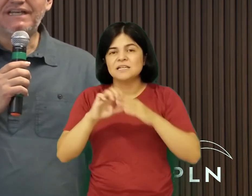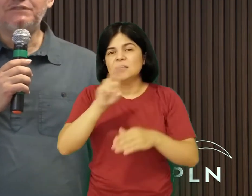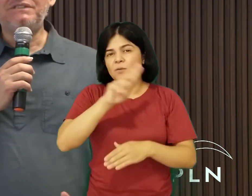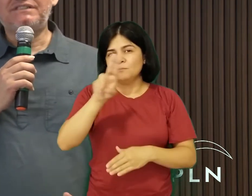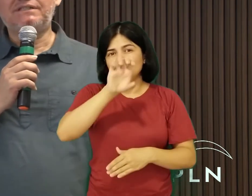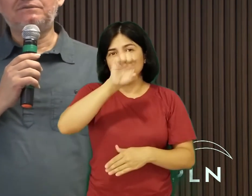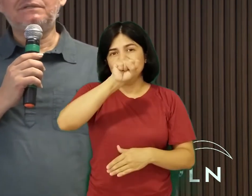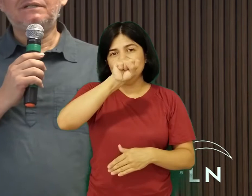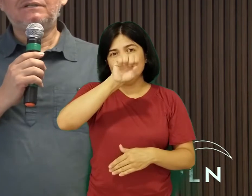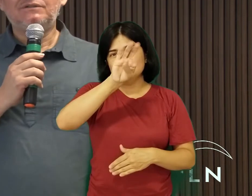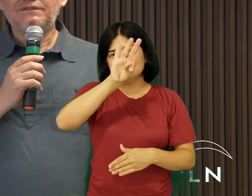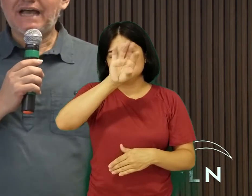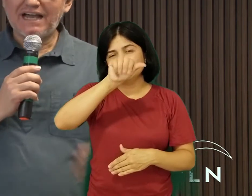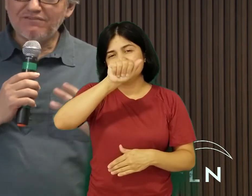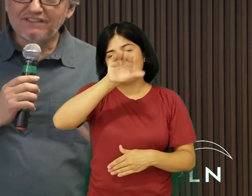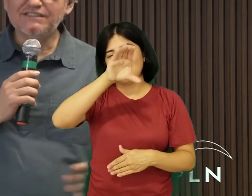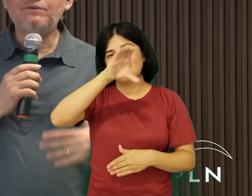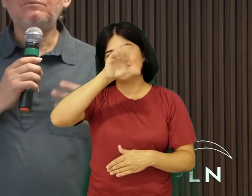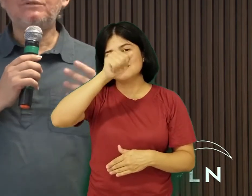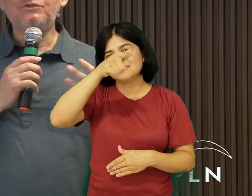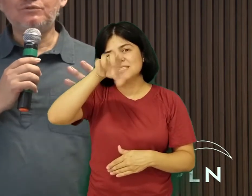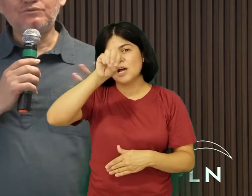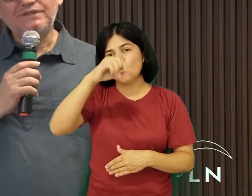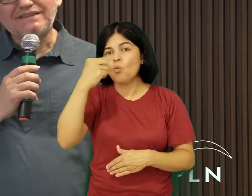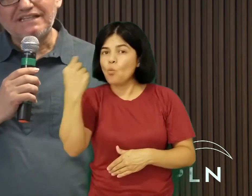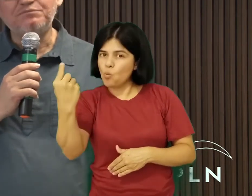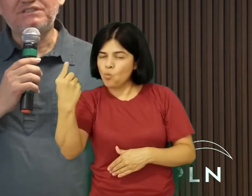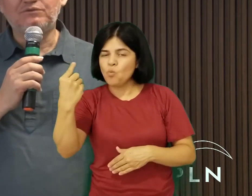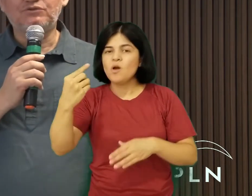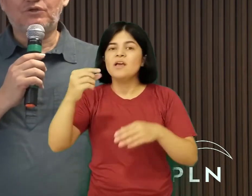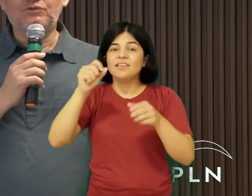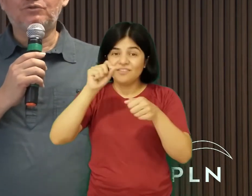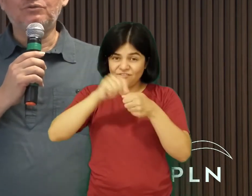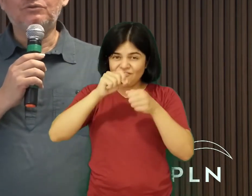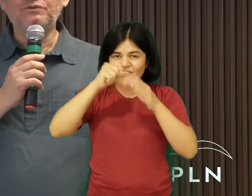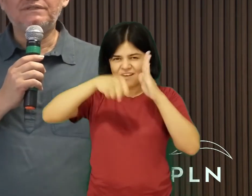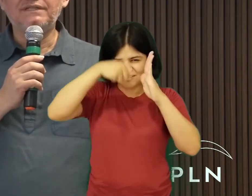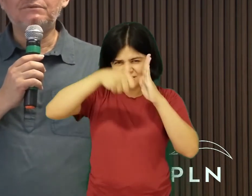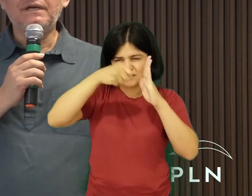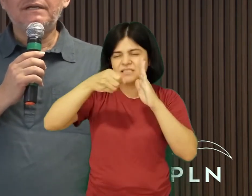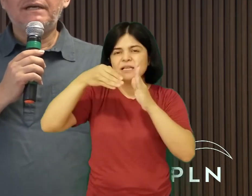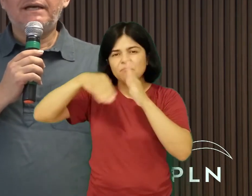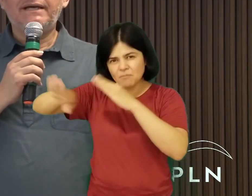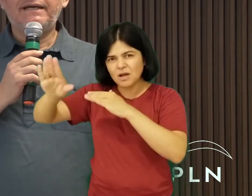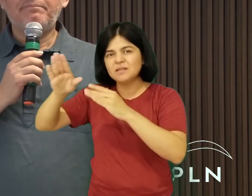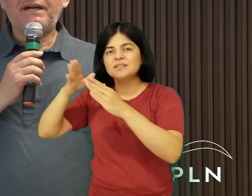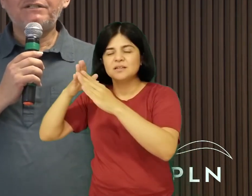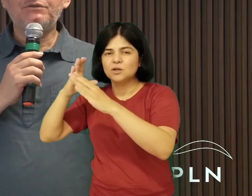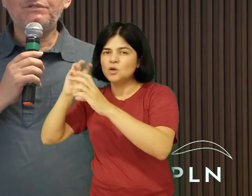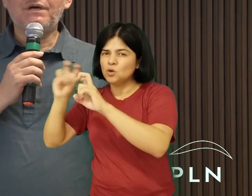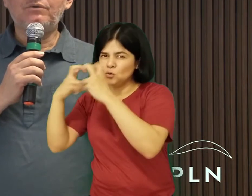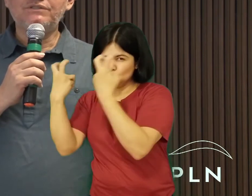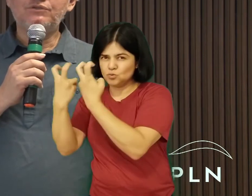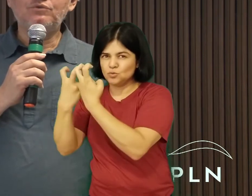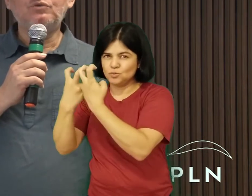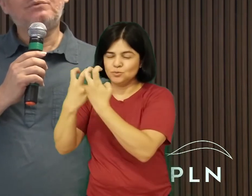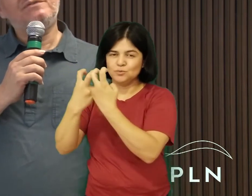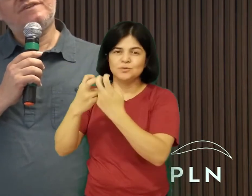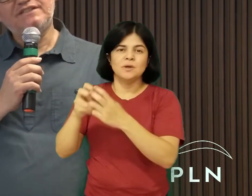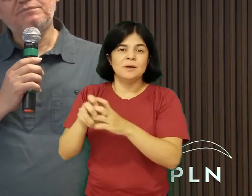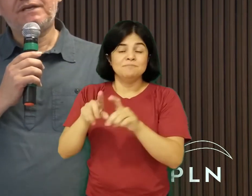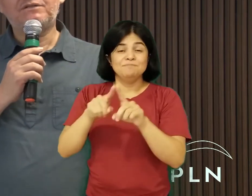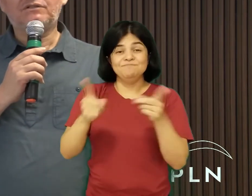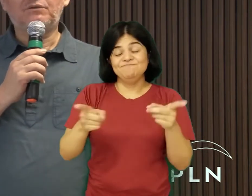fazendo a transmissão, a gravação e a transmissão dos nossos cultos. No entanto, a partir do dia 11 de